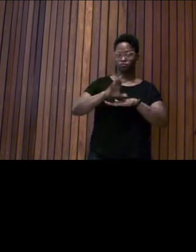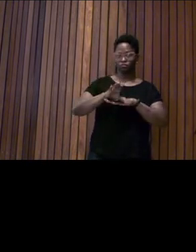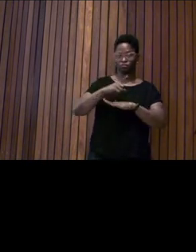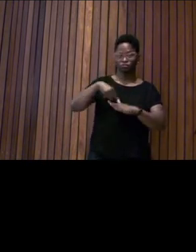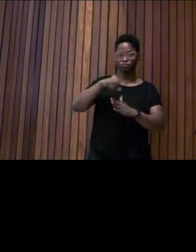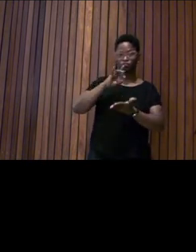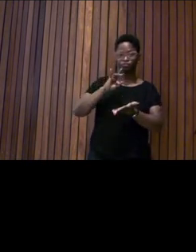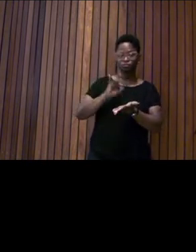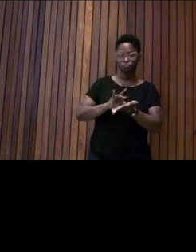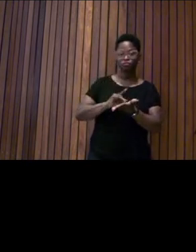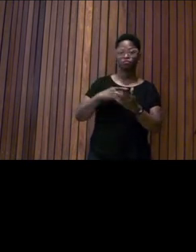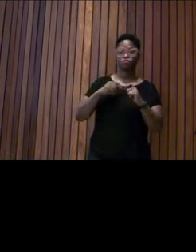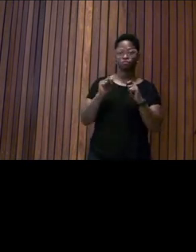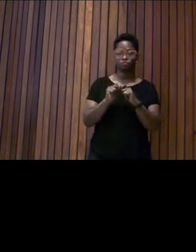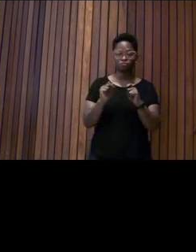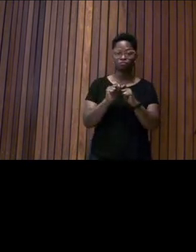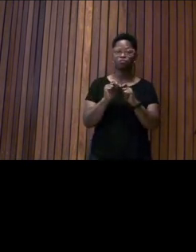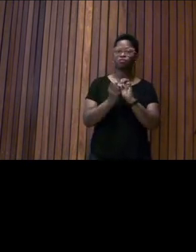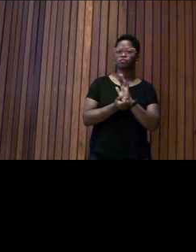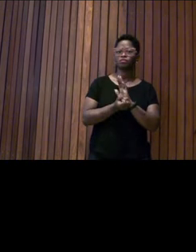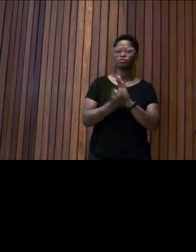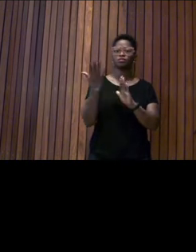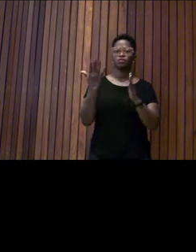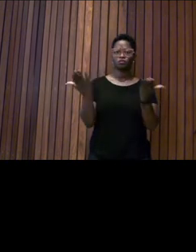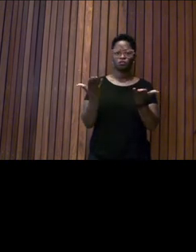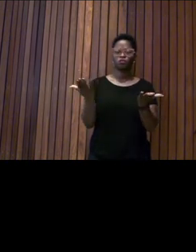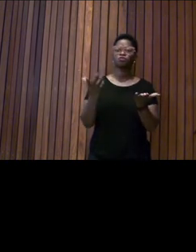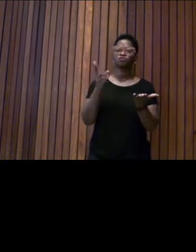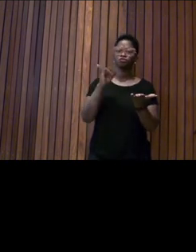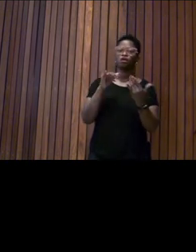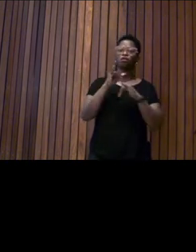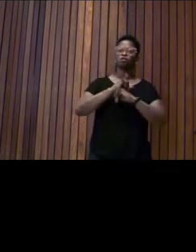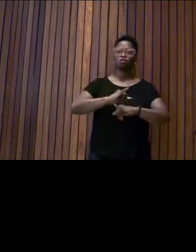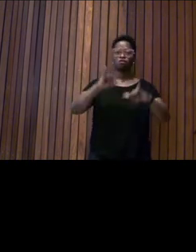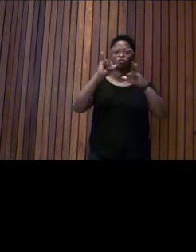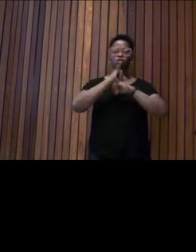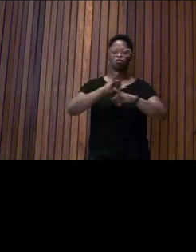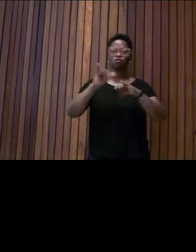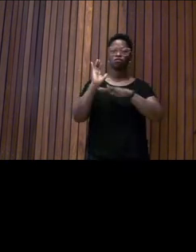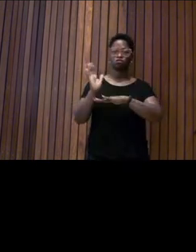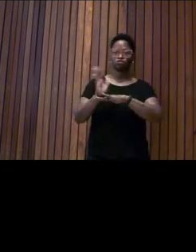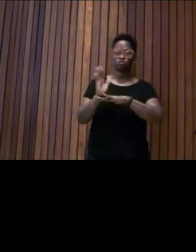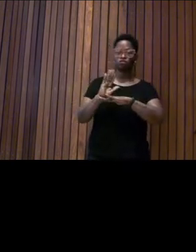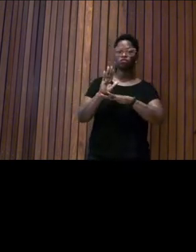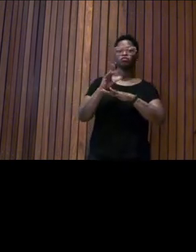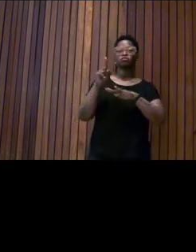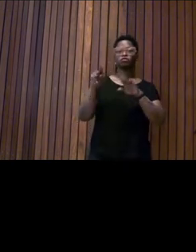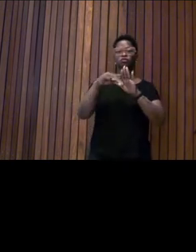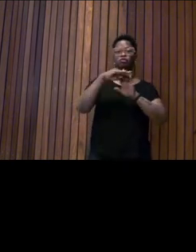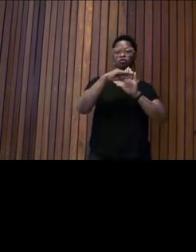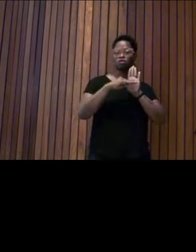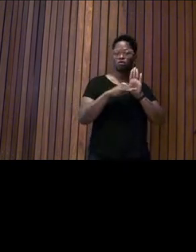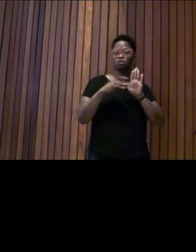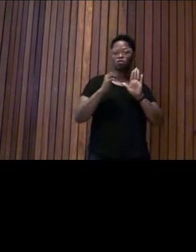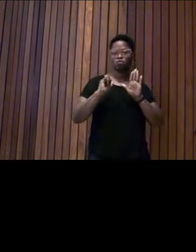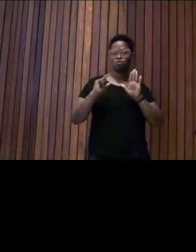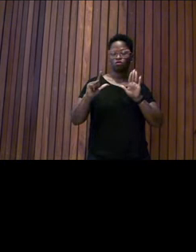realizou, produziu uma série de murais que hoje também a gente vai estar lançando, não só os filmes, mas o catálogo desses